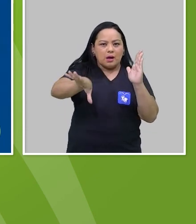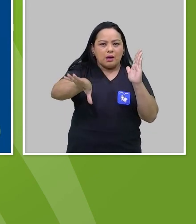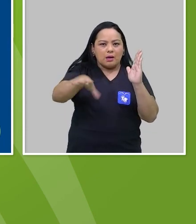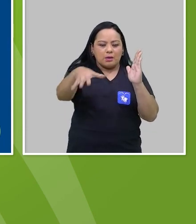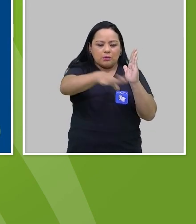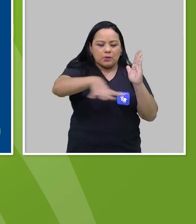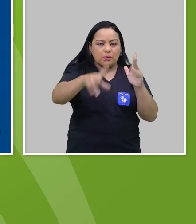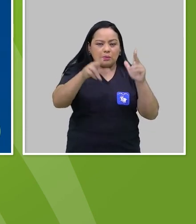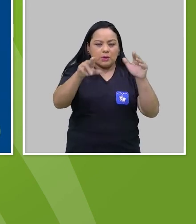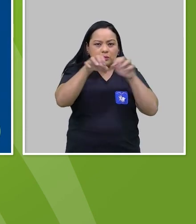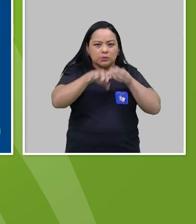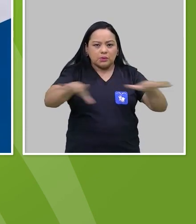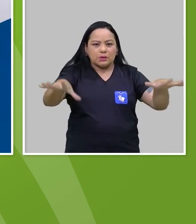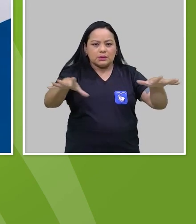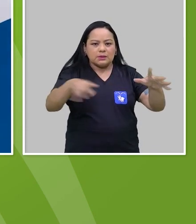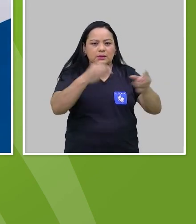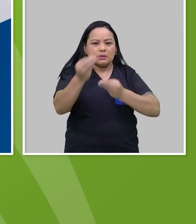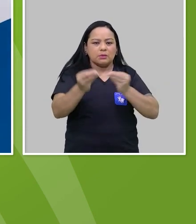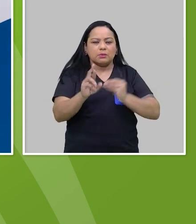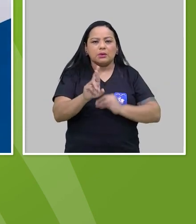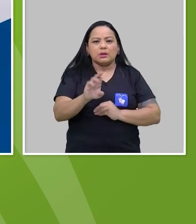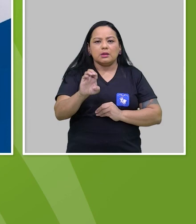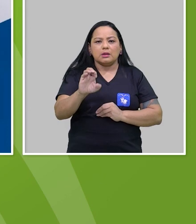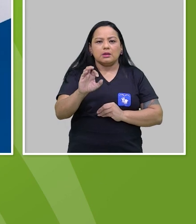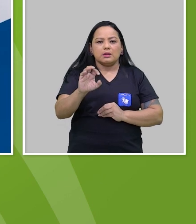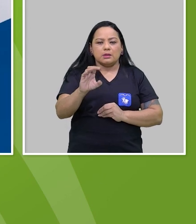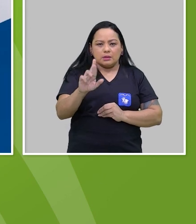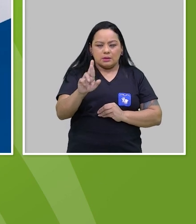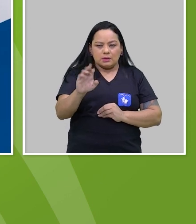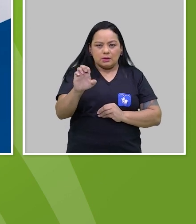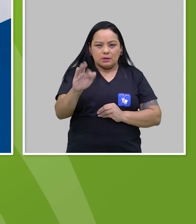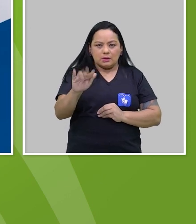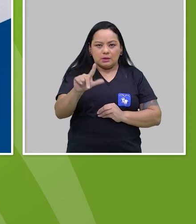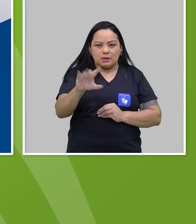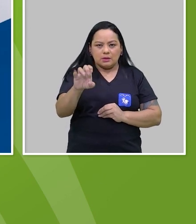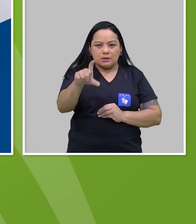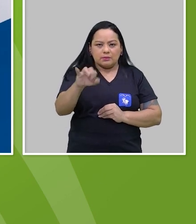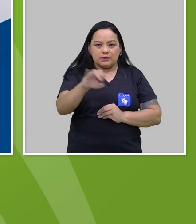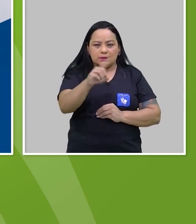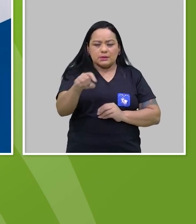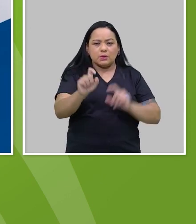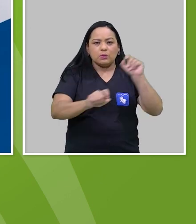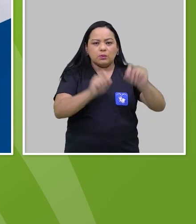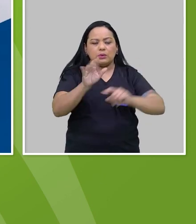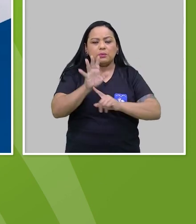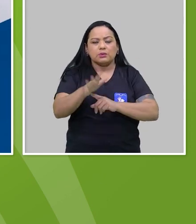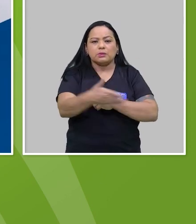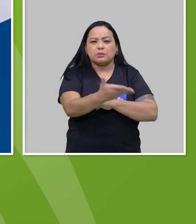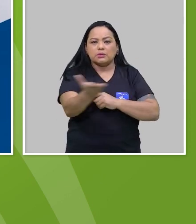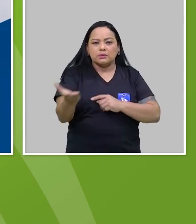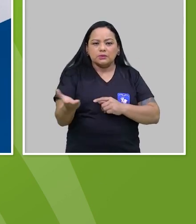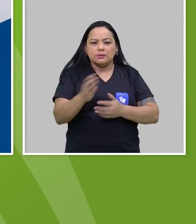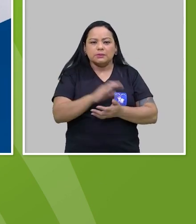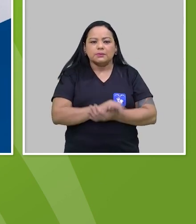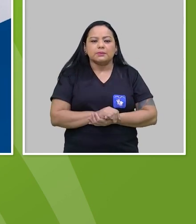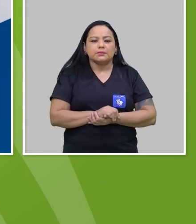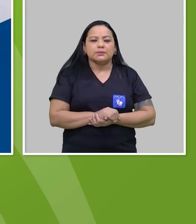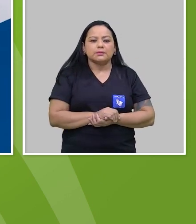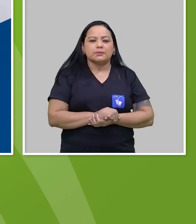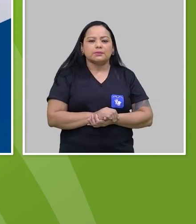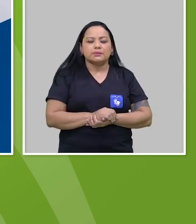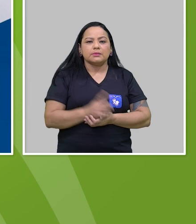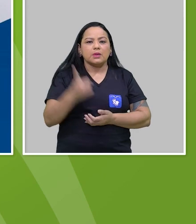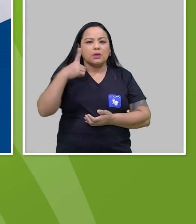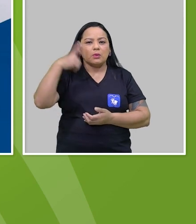gente tem a reflexão, ok? Olha só, o que eu quero mostrar aqui? Eu quero mostrar que o